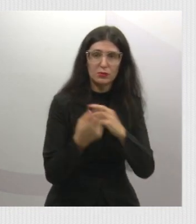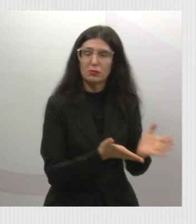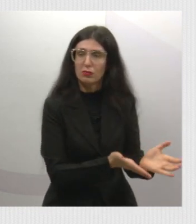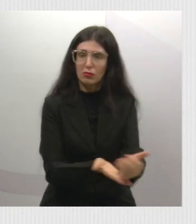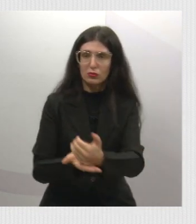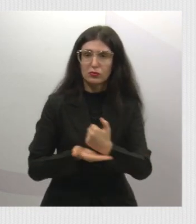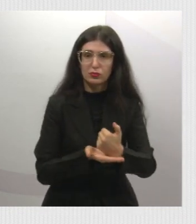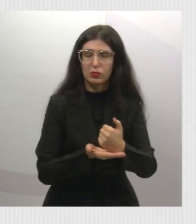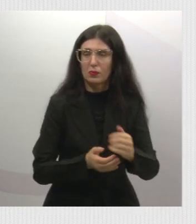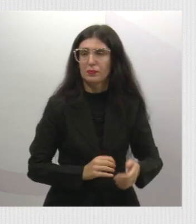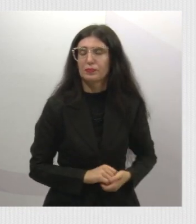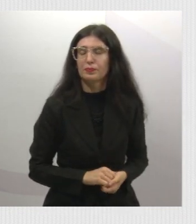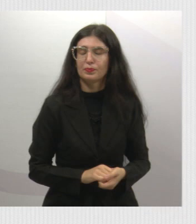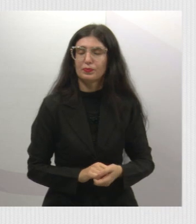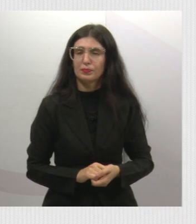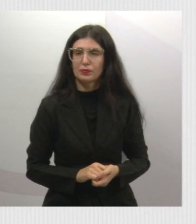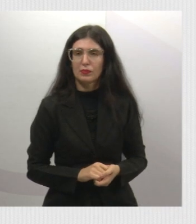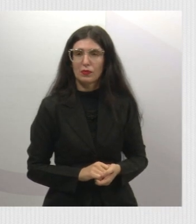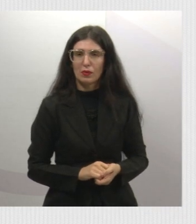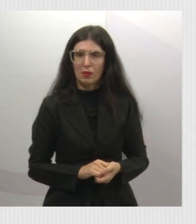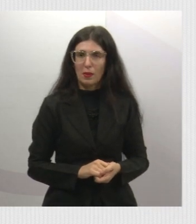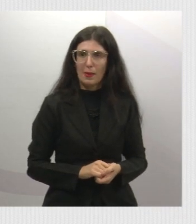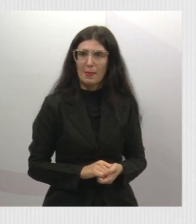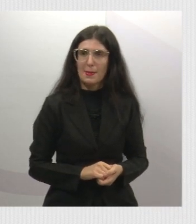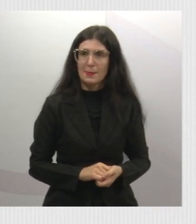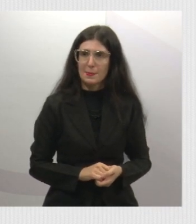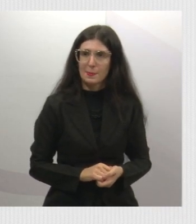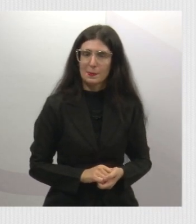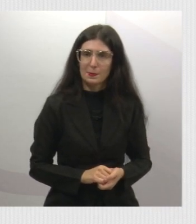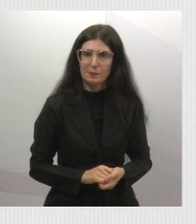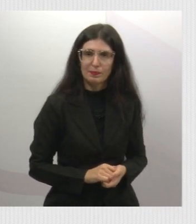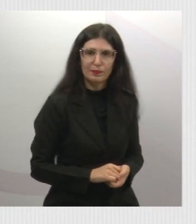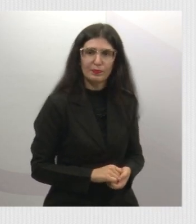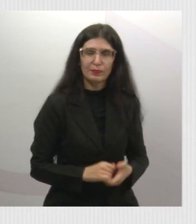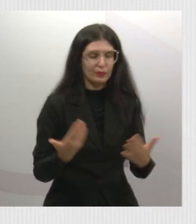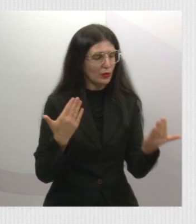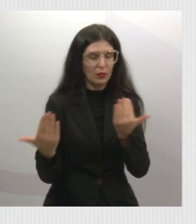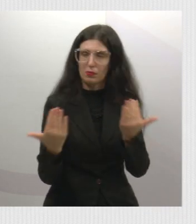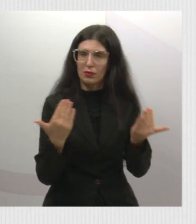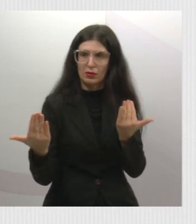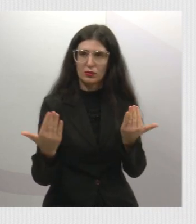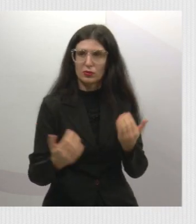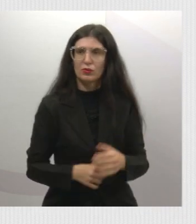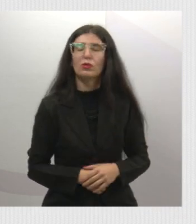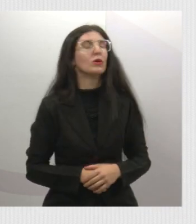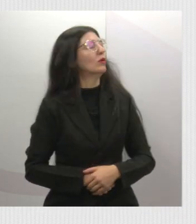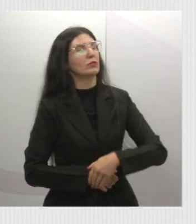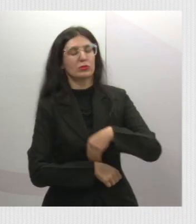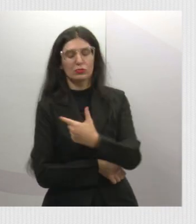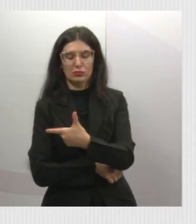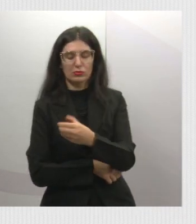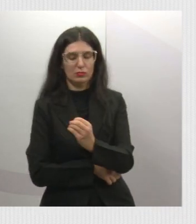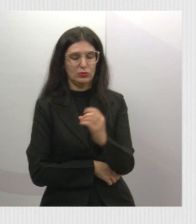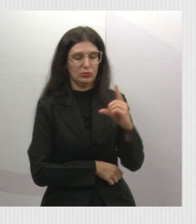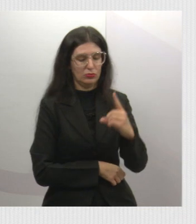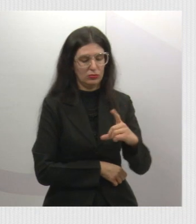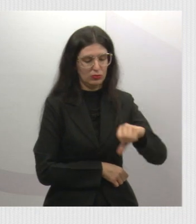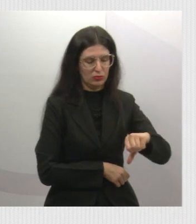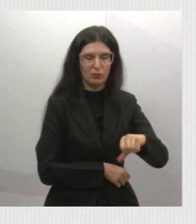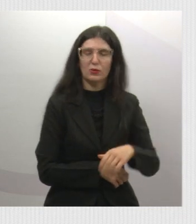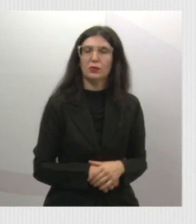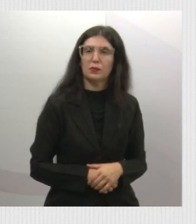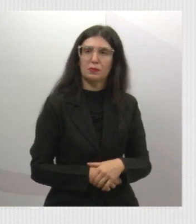Fiscal, onde temos aqui o comparativo de 2019, o